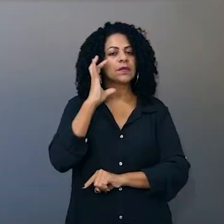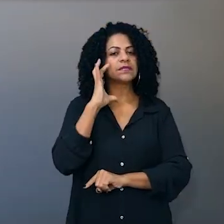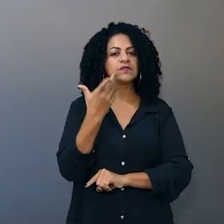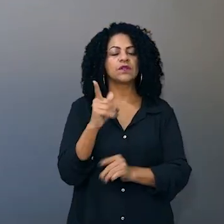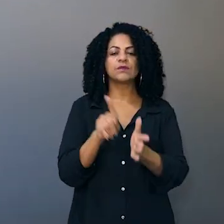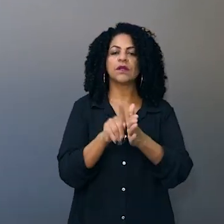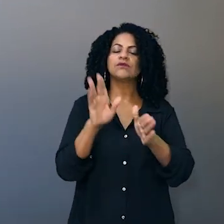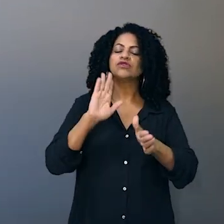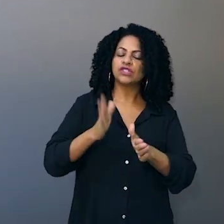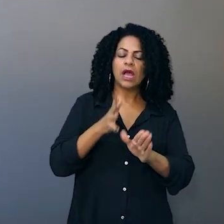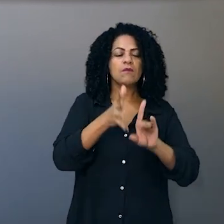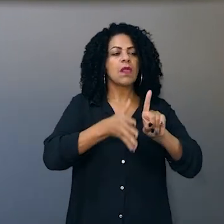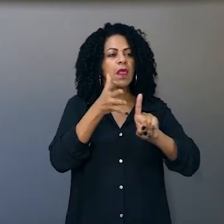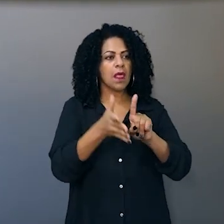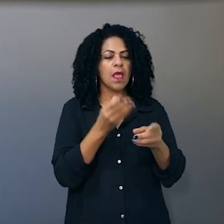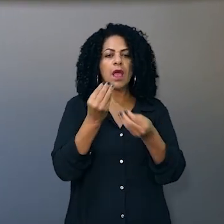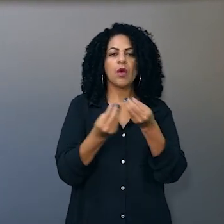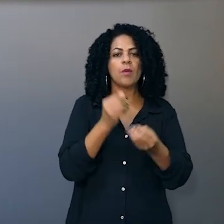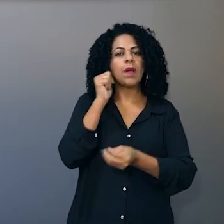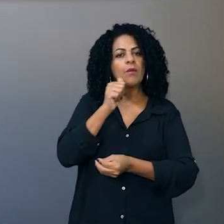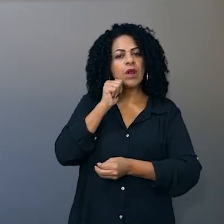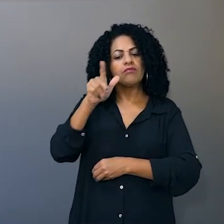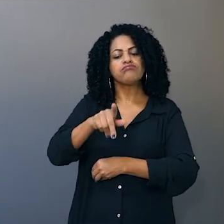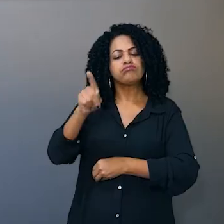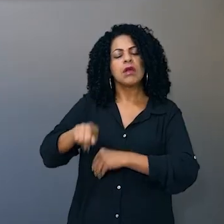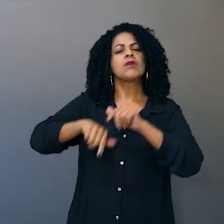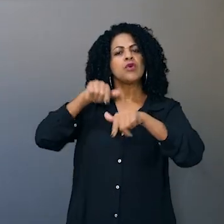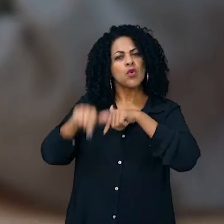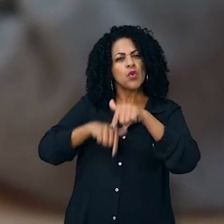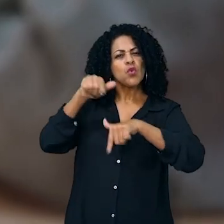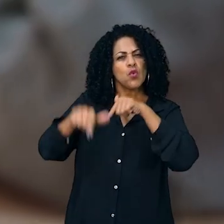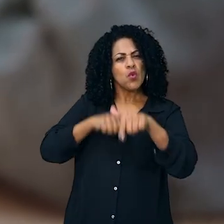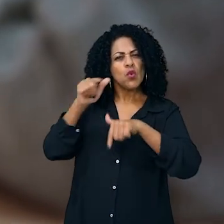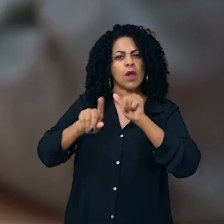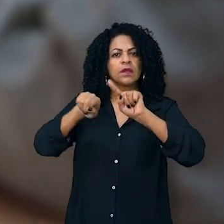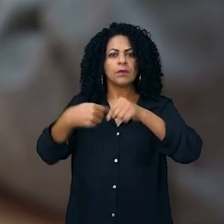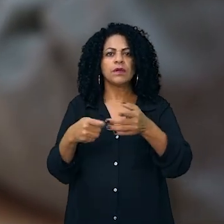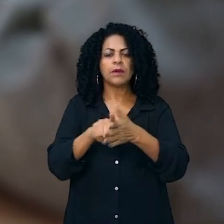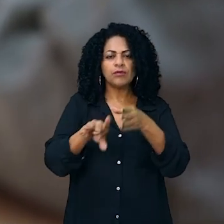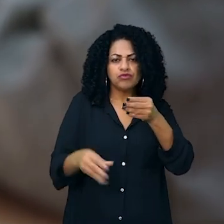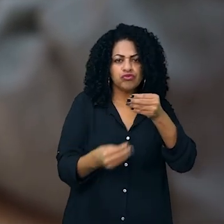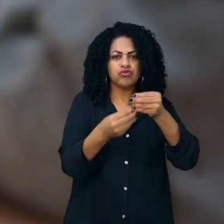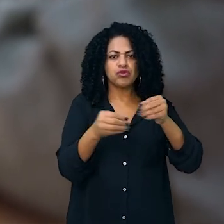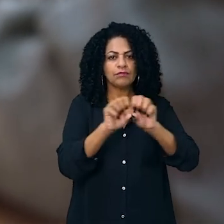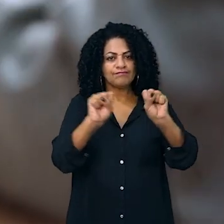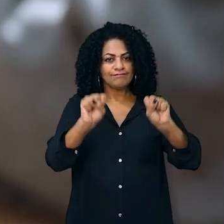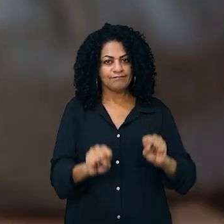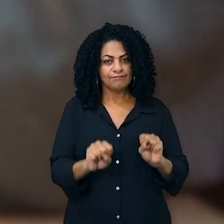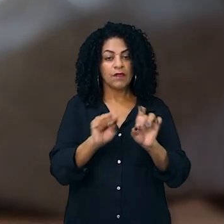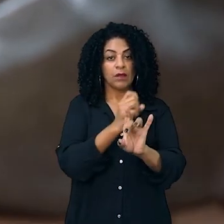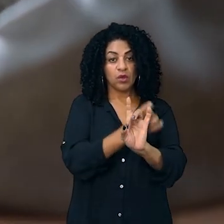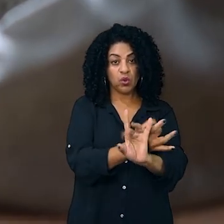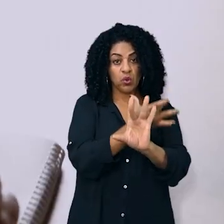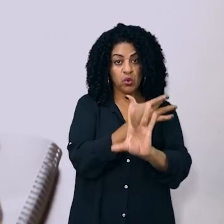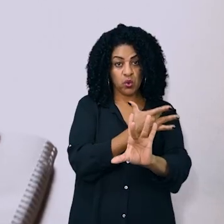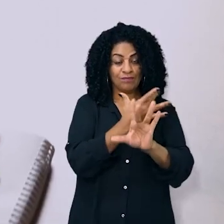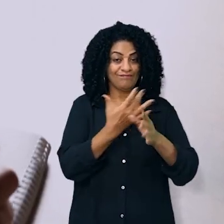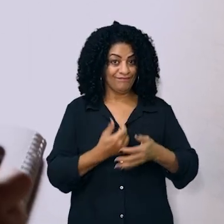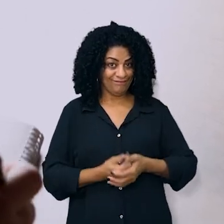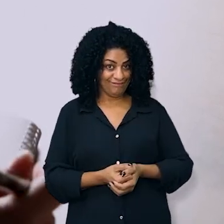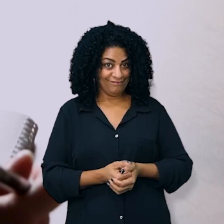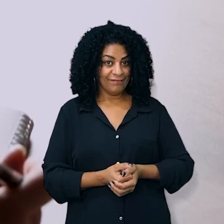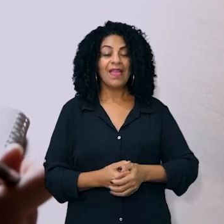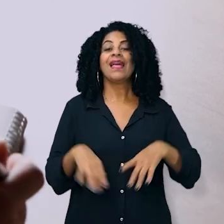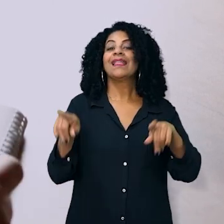TST para sustentar que a docente passou a trabalhar mais após a implantação do sistema de ensino à distância.